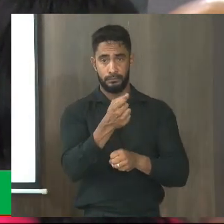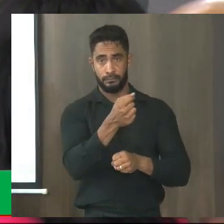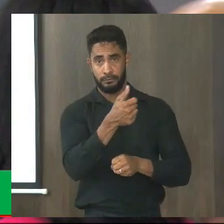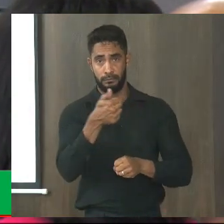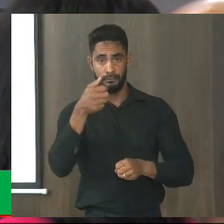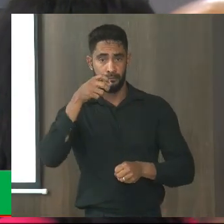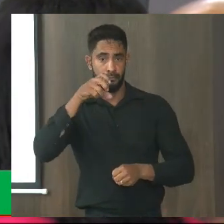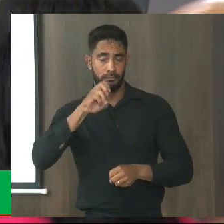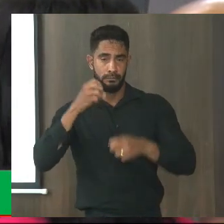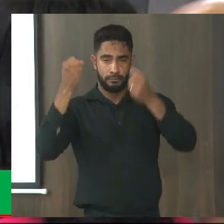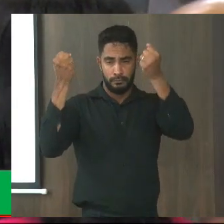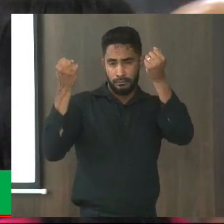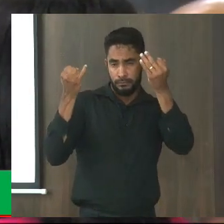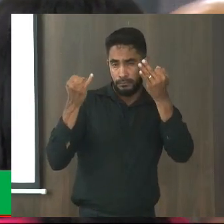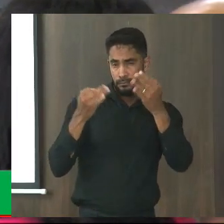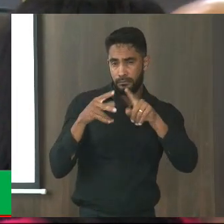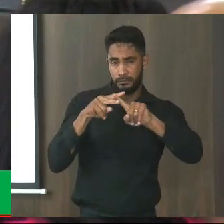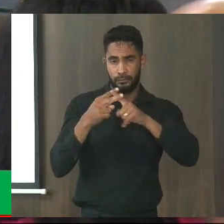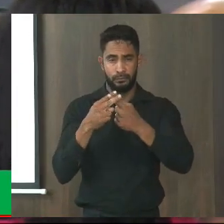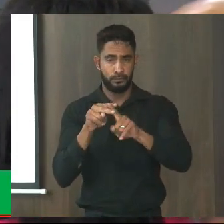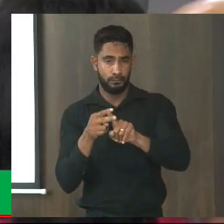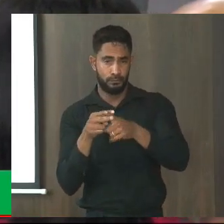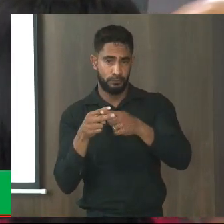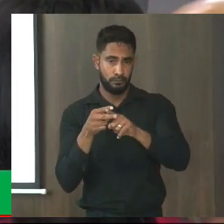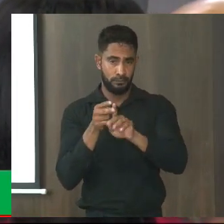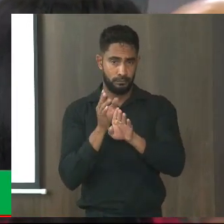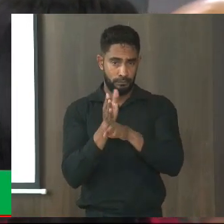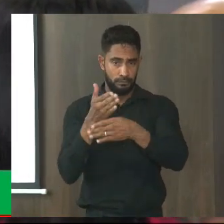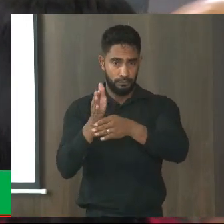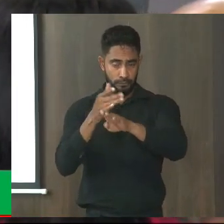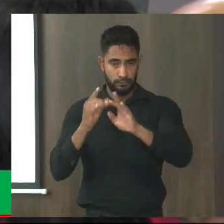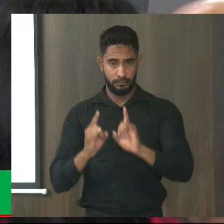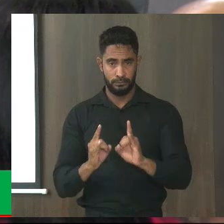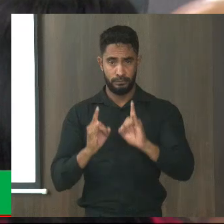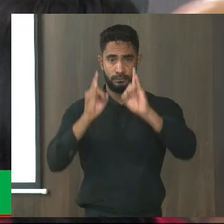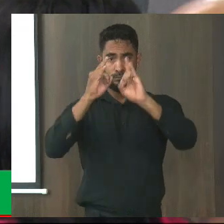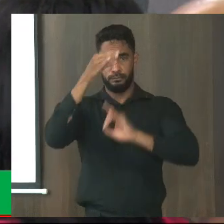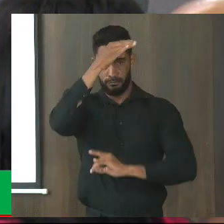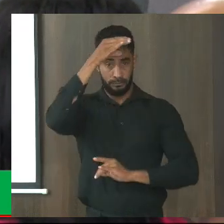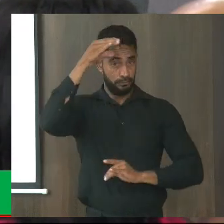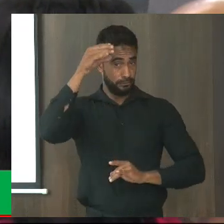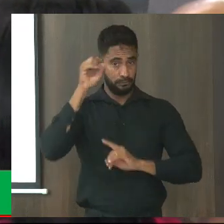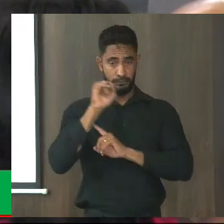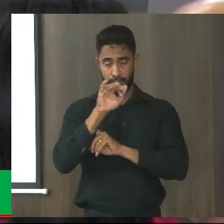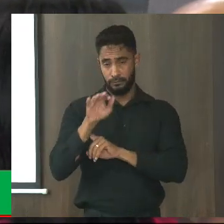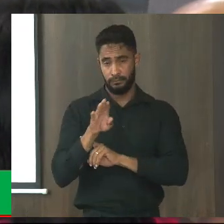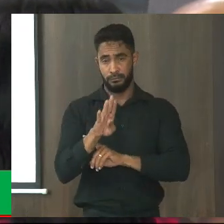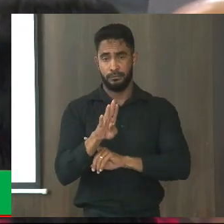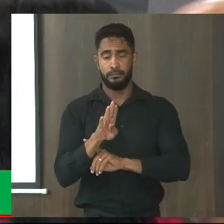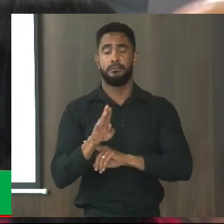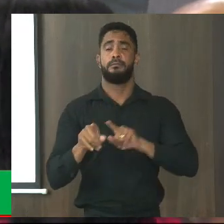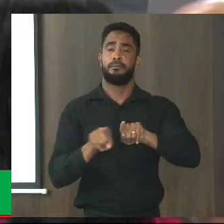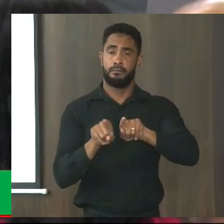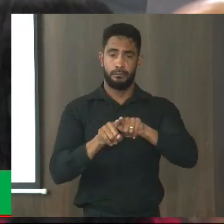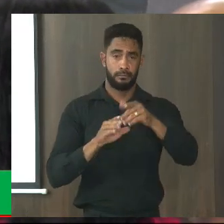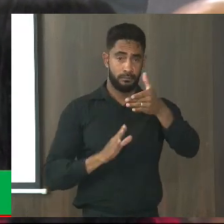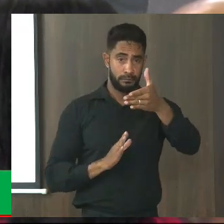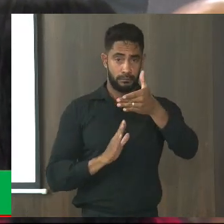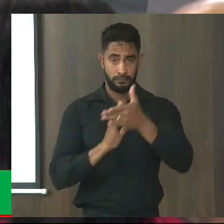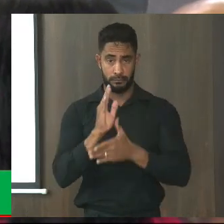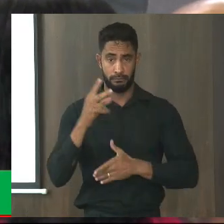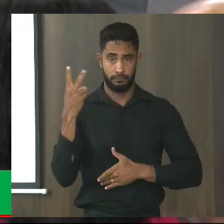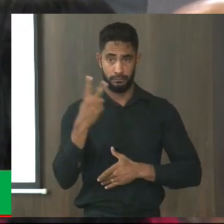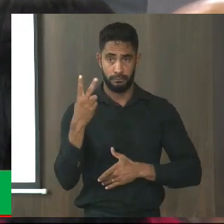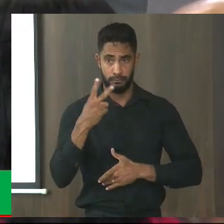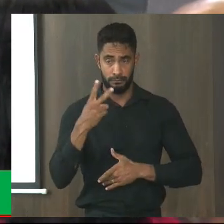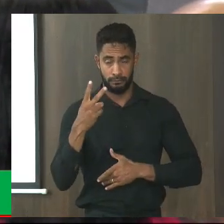dispõe sobre a reestrutura funcional da Câmara Municipal de Janaúba e da outras providências, de autoria da mesa diretora. Foi aprovado ainda em segundo turno,